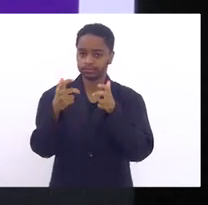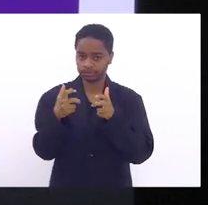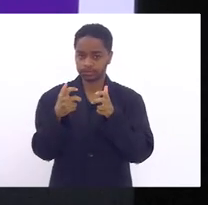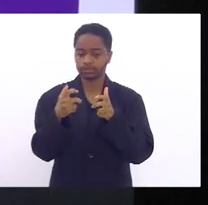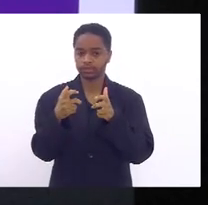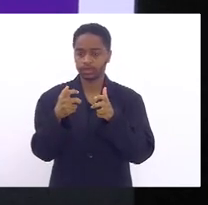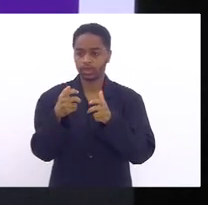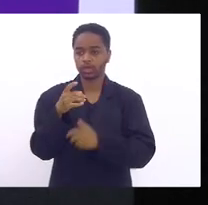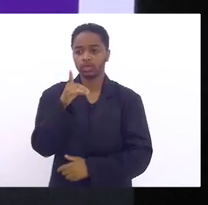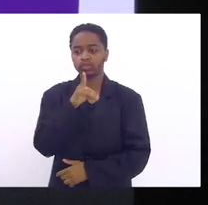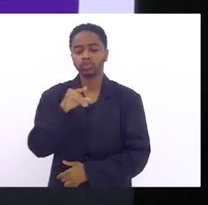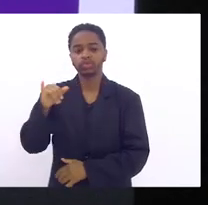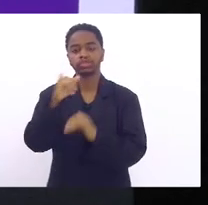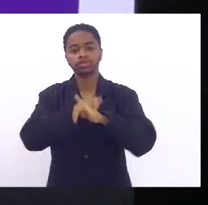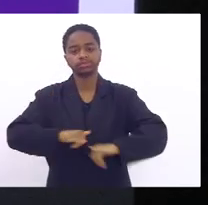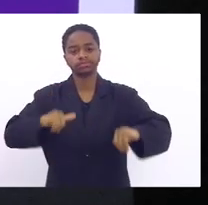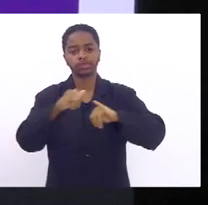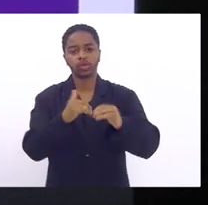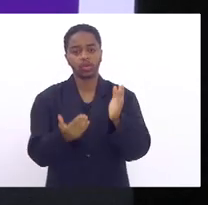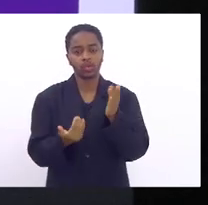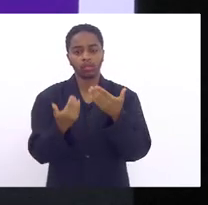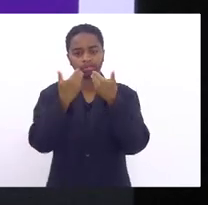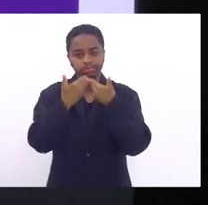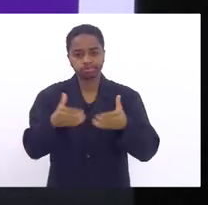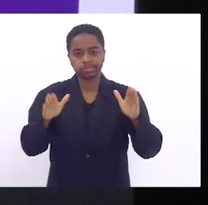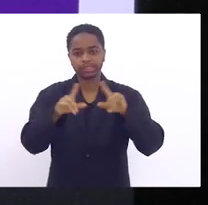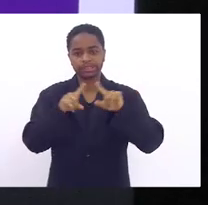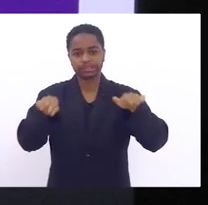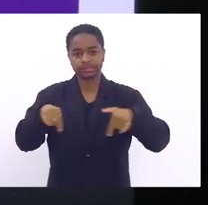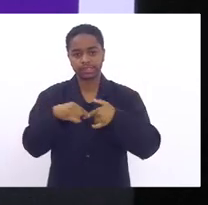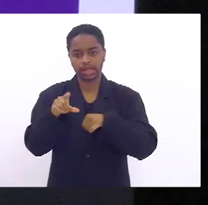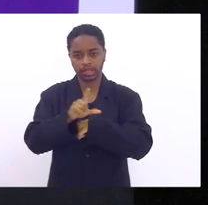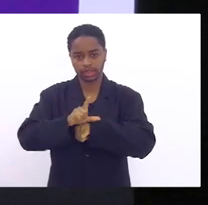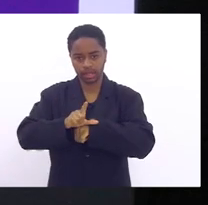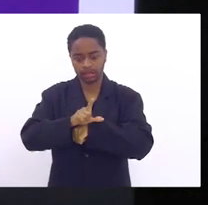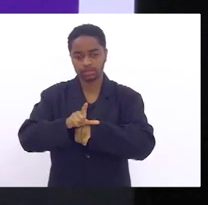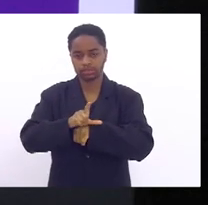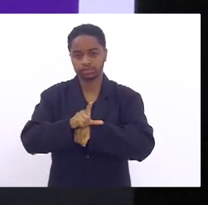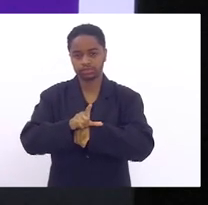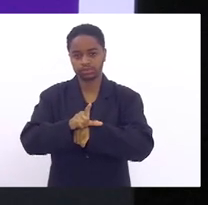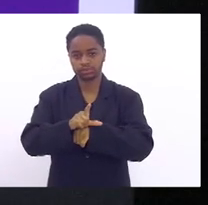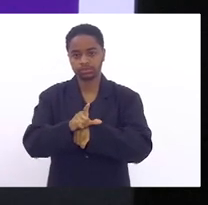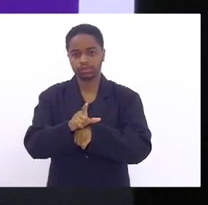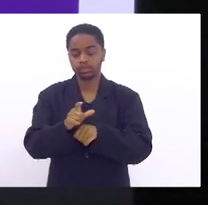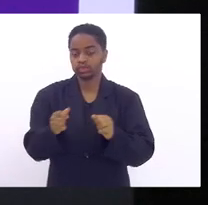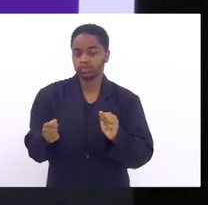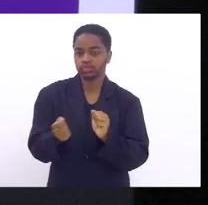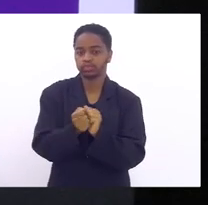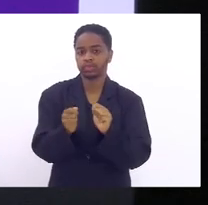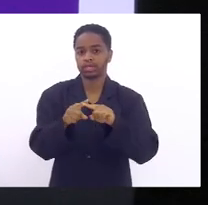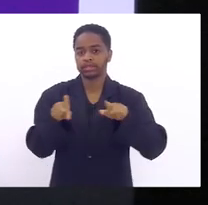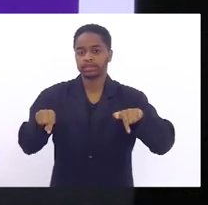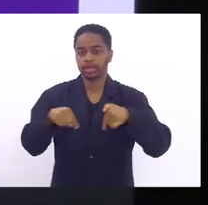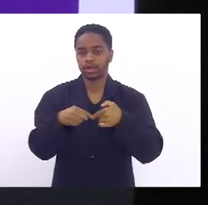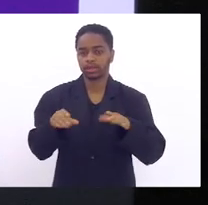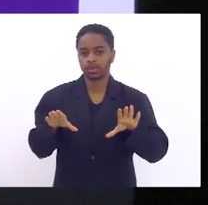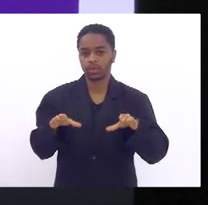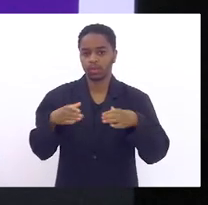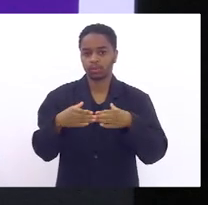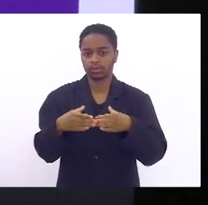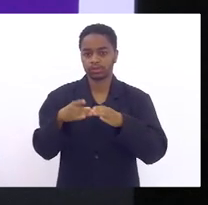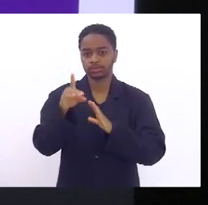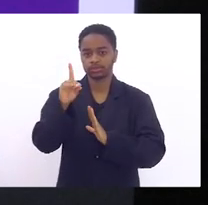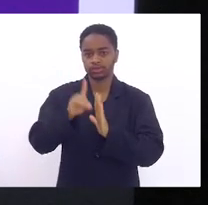no dia do lançamento da sala lilá né que foi foi junto com a sala da comissão de de